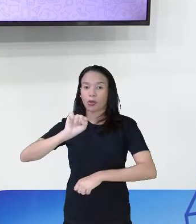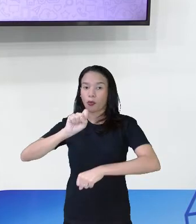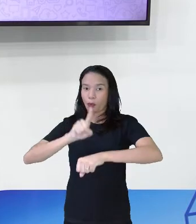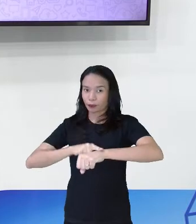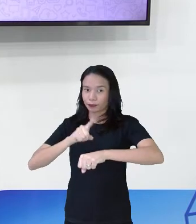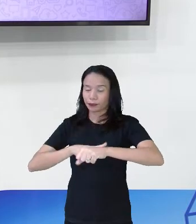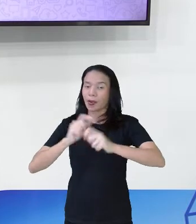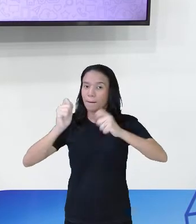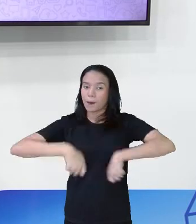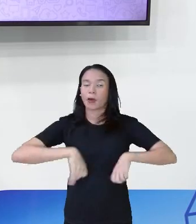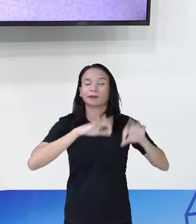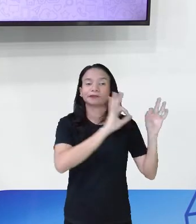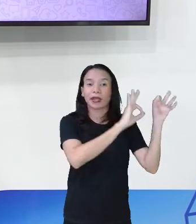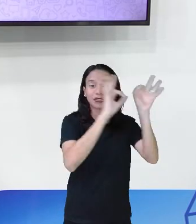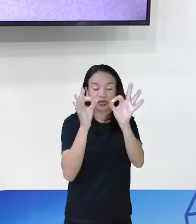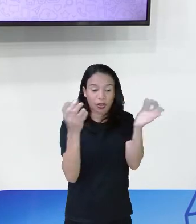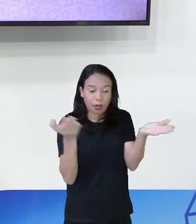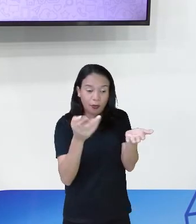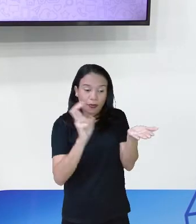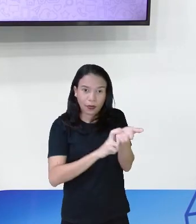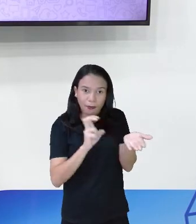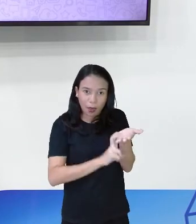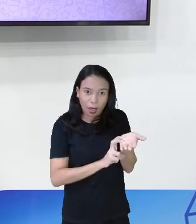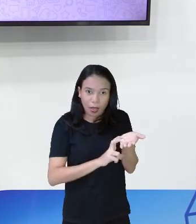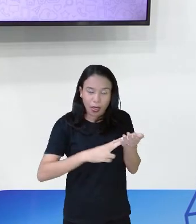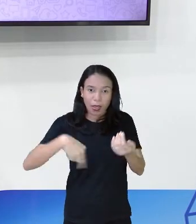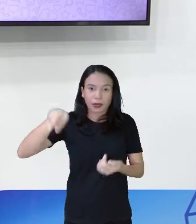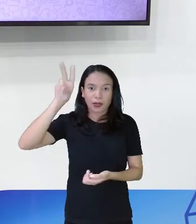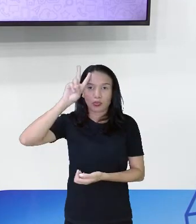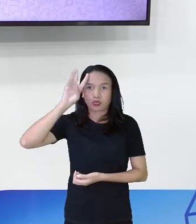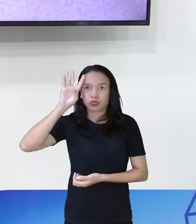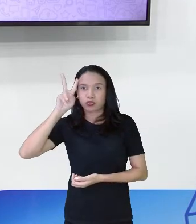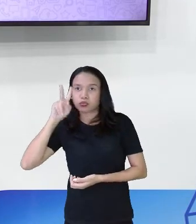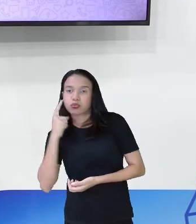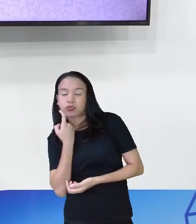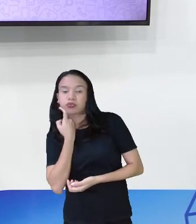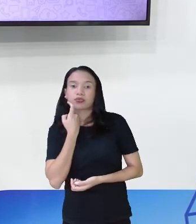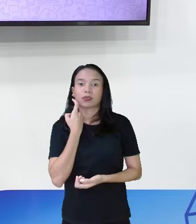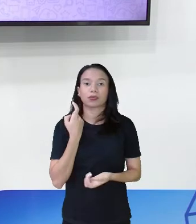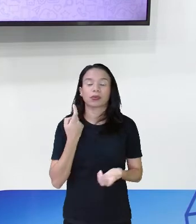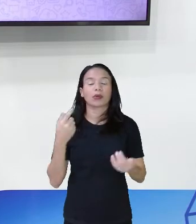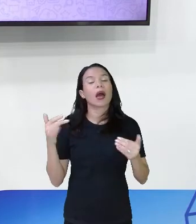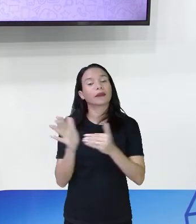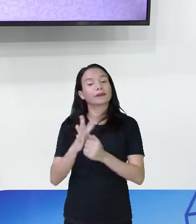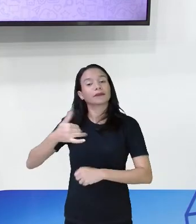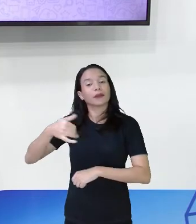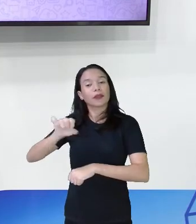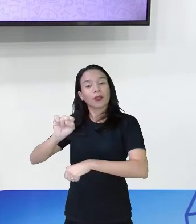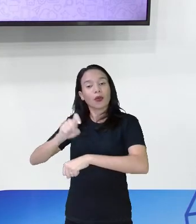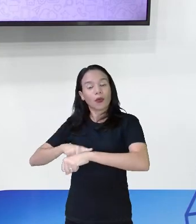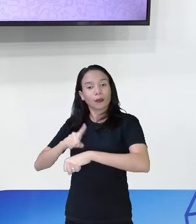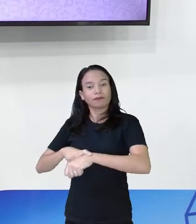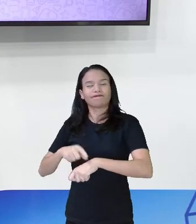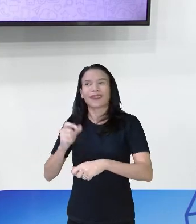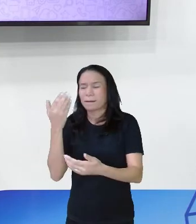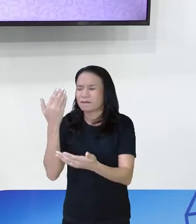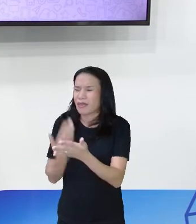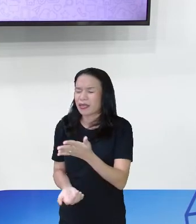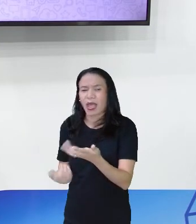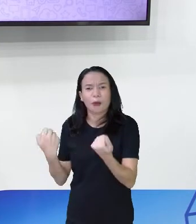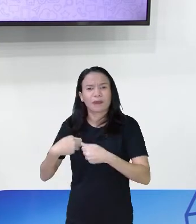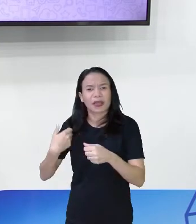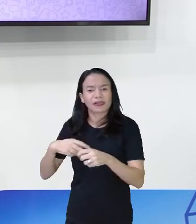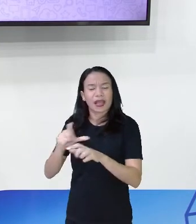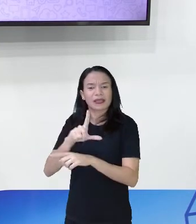você pode assistir pela TV agora, ao vivo, e a reprise às 18 horas. E se você ou perdeu algum, vai ter que sair mais cedo um